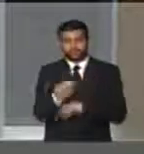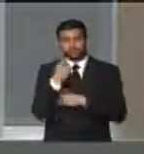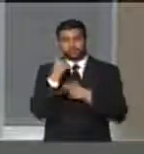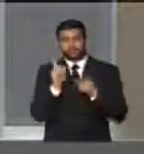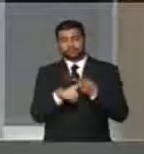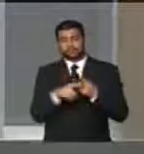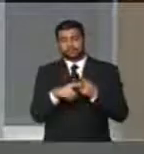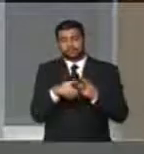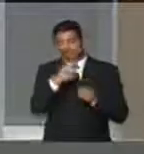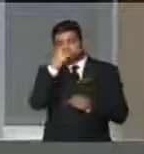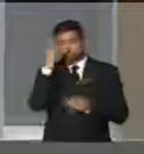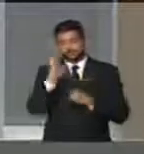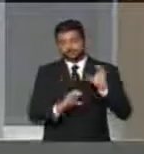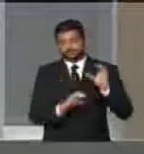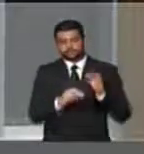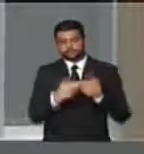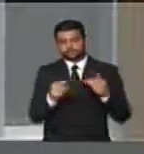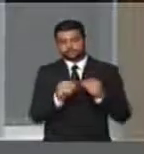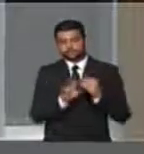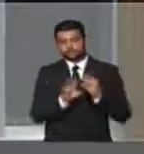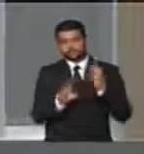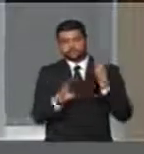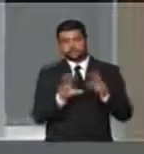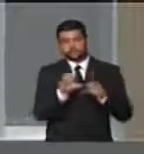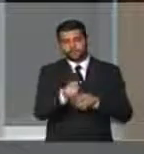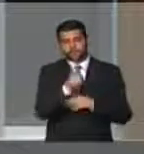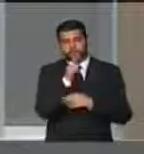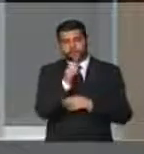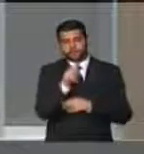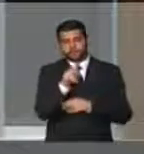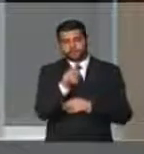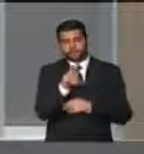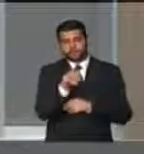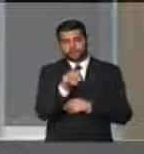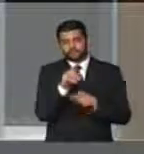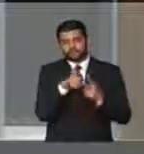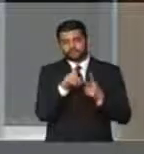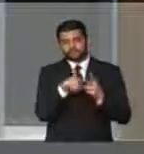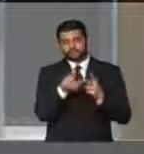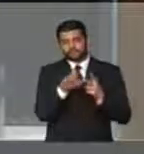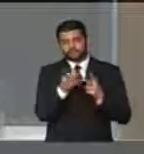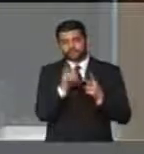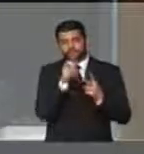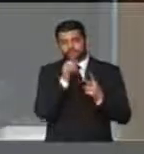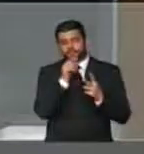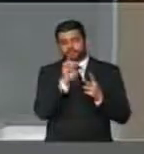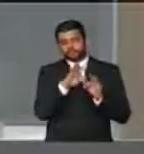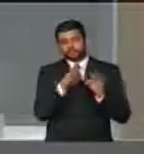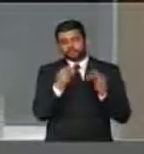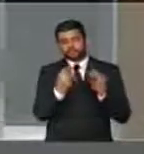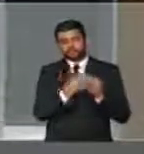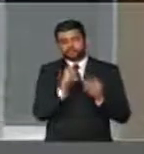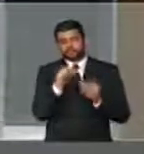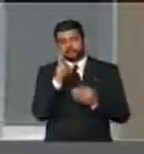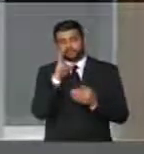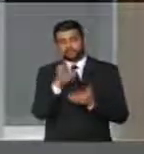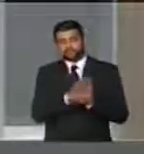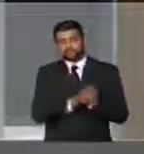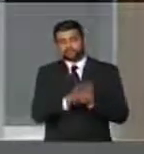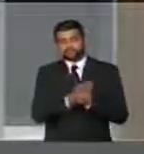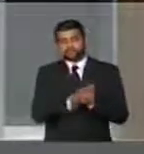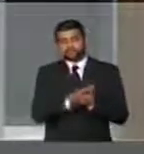pescadores, os cidadãos e as filas para pegar água potável. 2 litros de água por família, nunca vi.